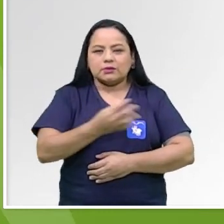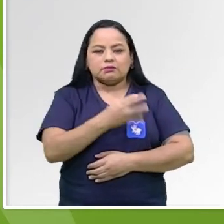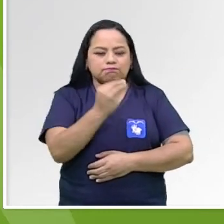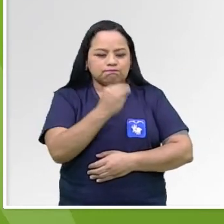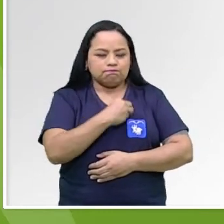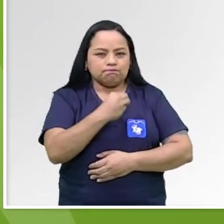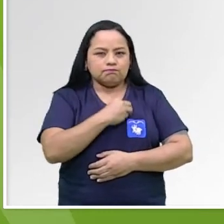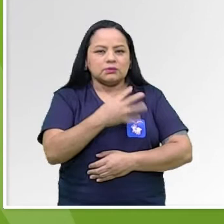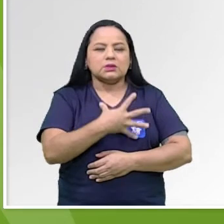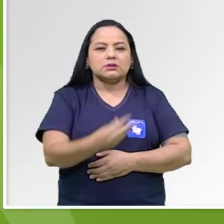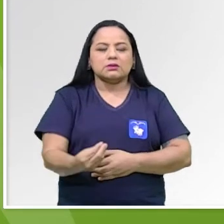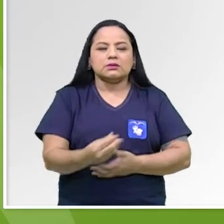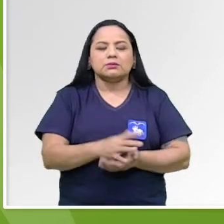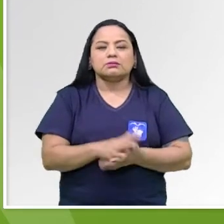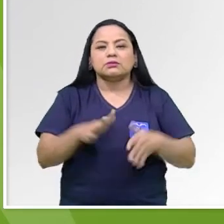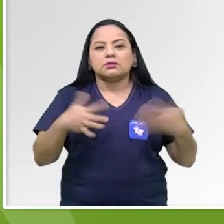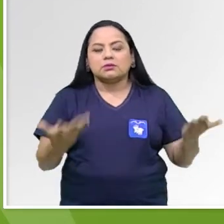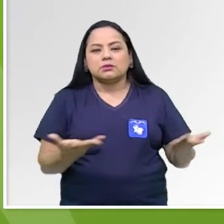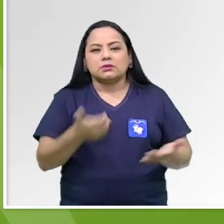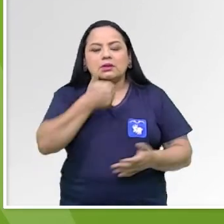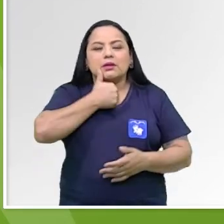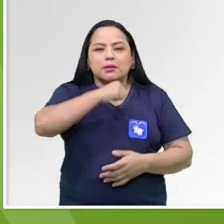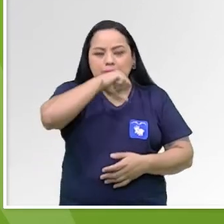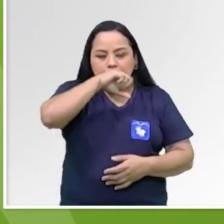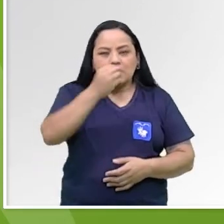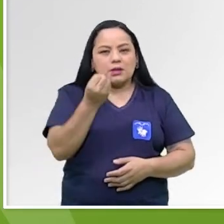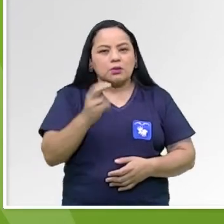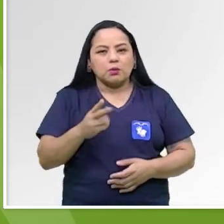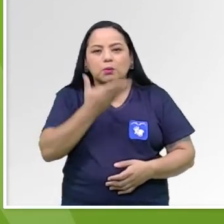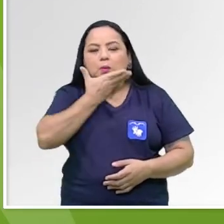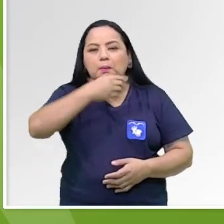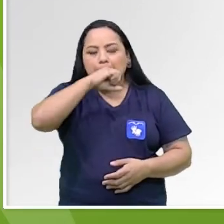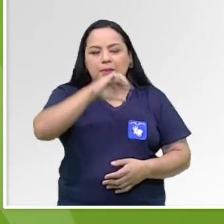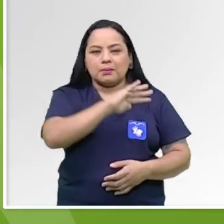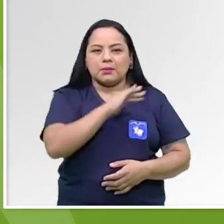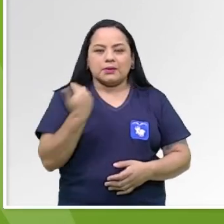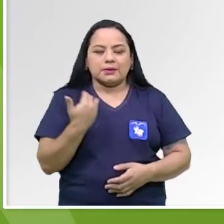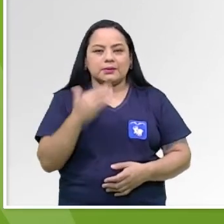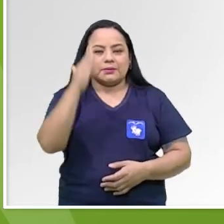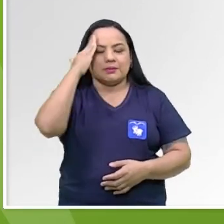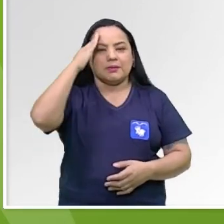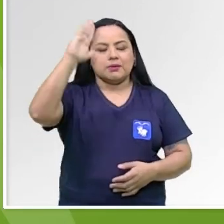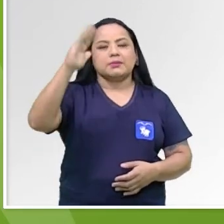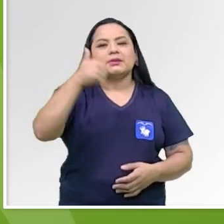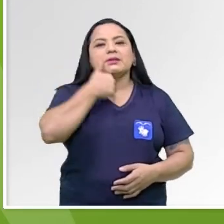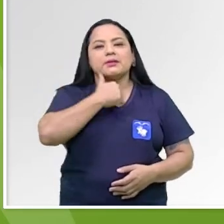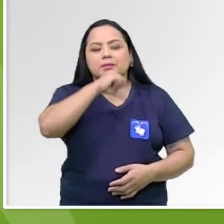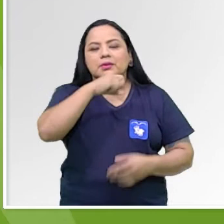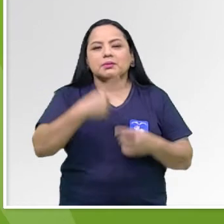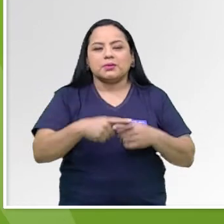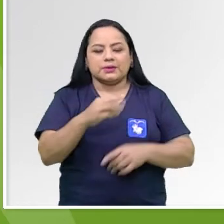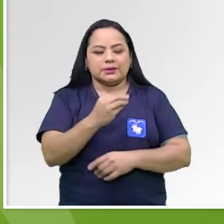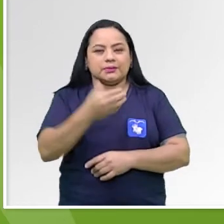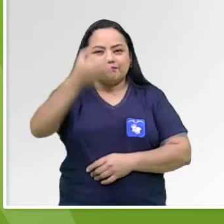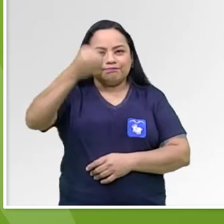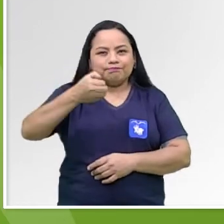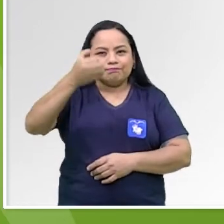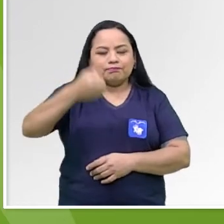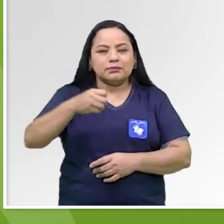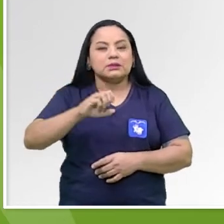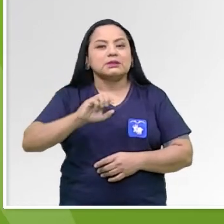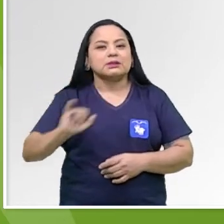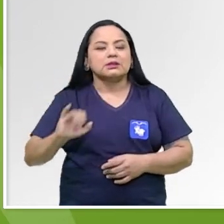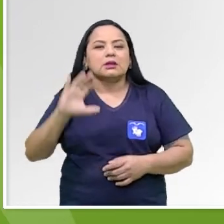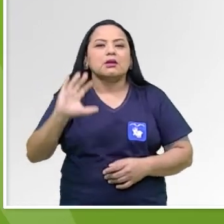tá? Então, se de repente a mãe, o pai morrer, né, principalmente a mãe por conta das glândulas mamárias, se isso